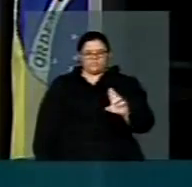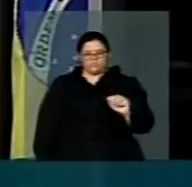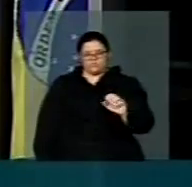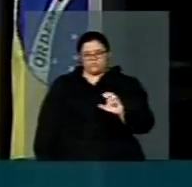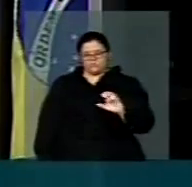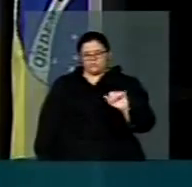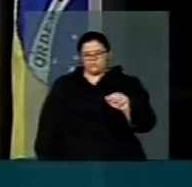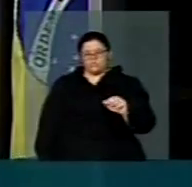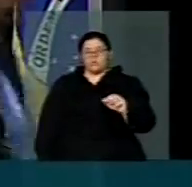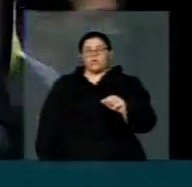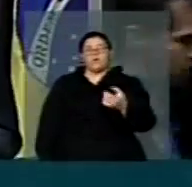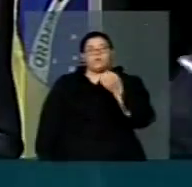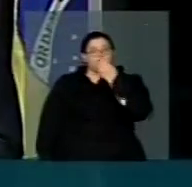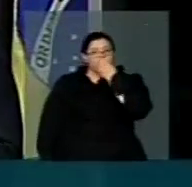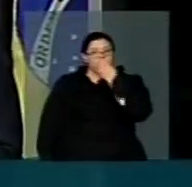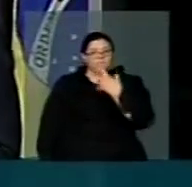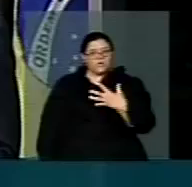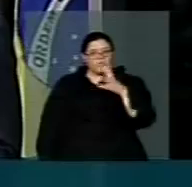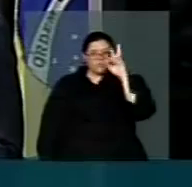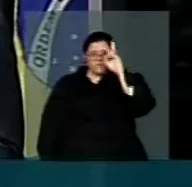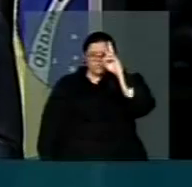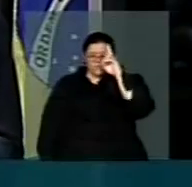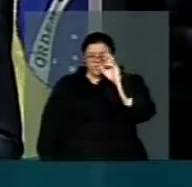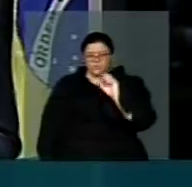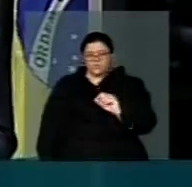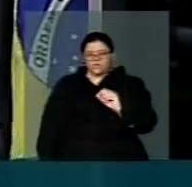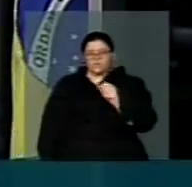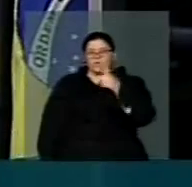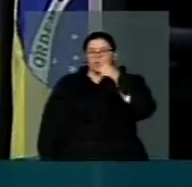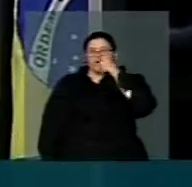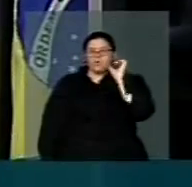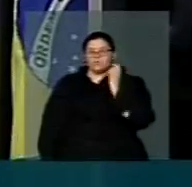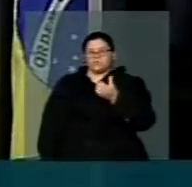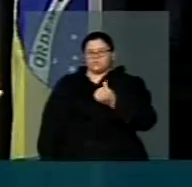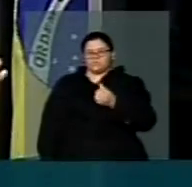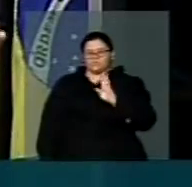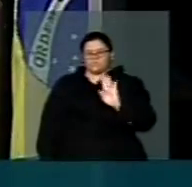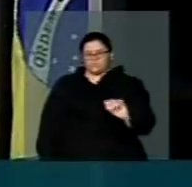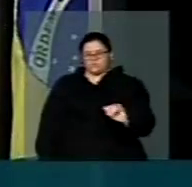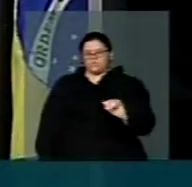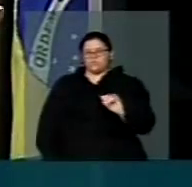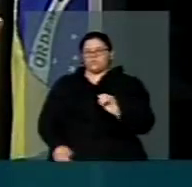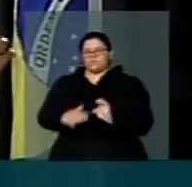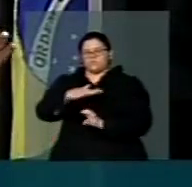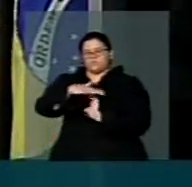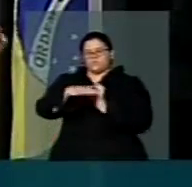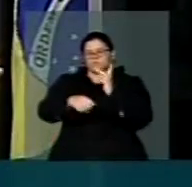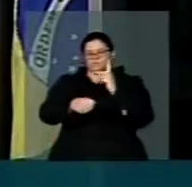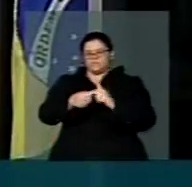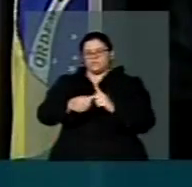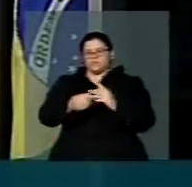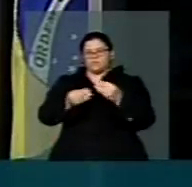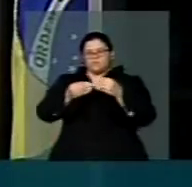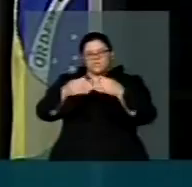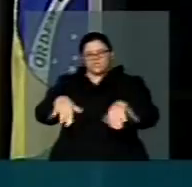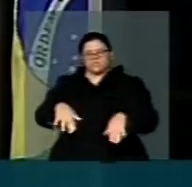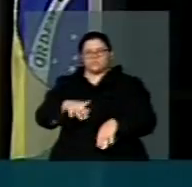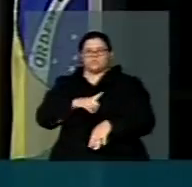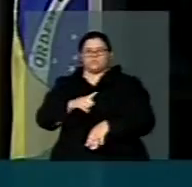bilhões levantado pela Petrobras ontem no cenário de prejuízo de